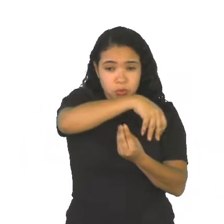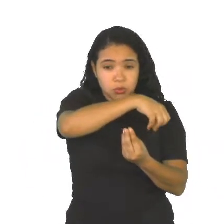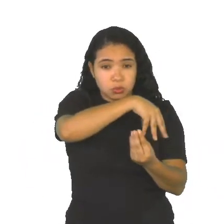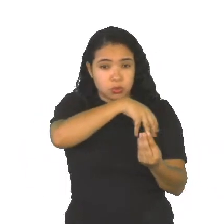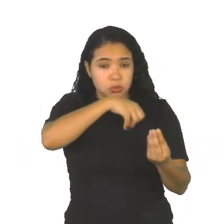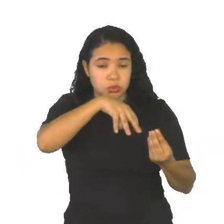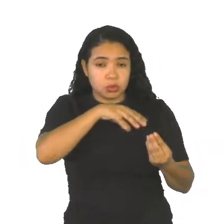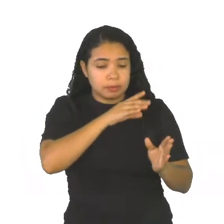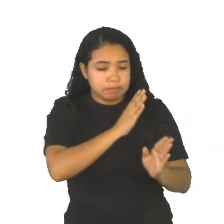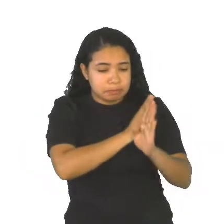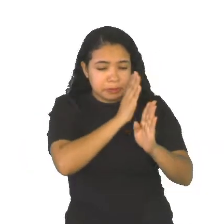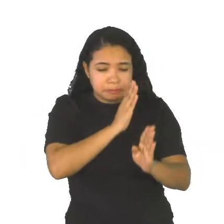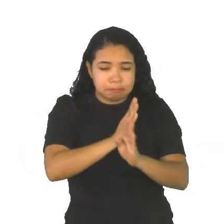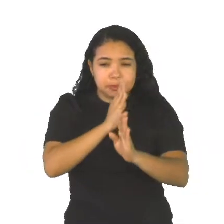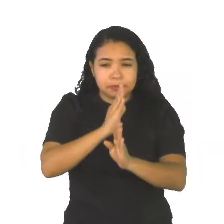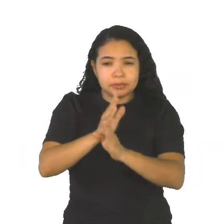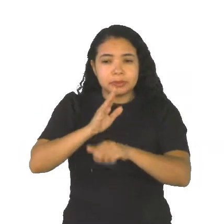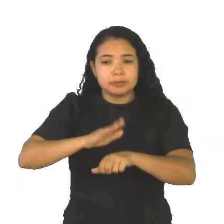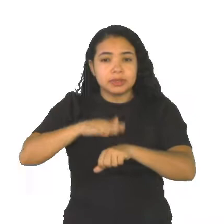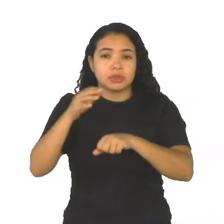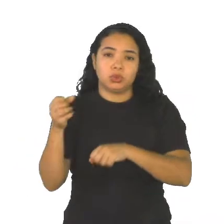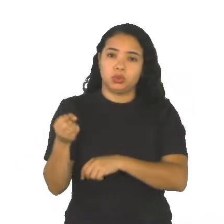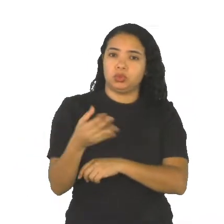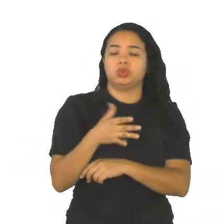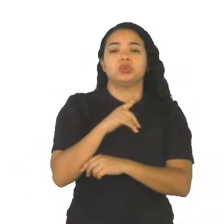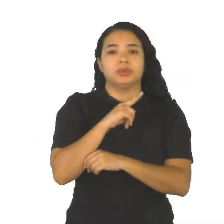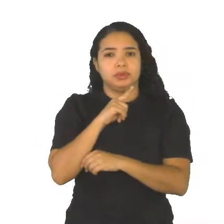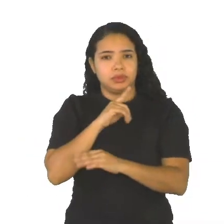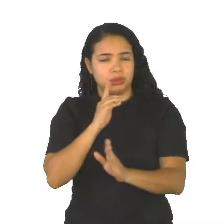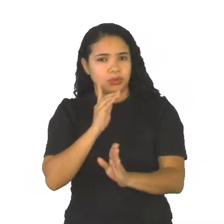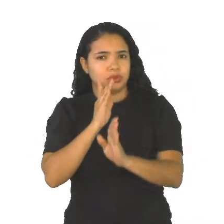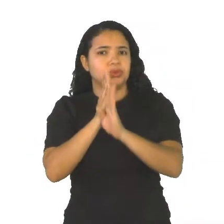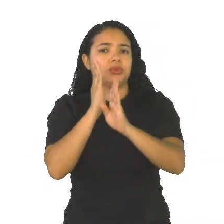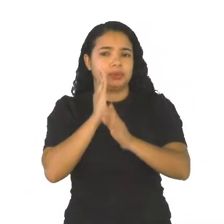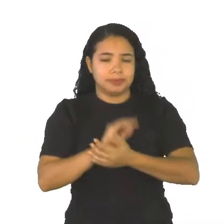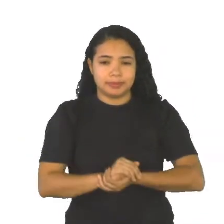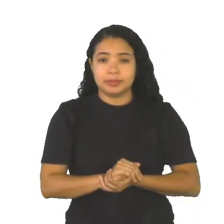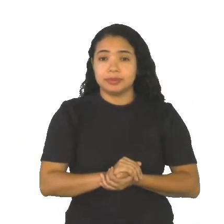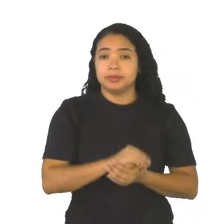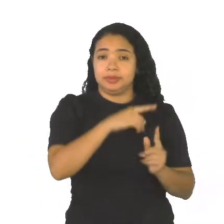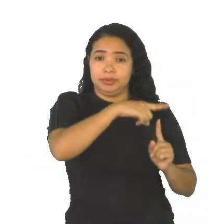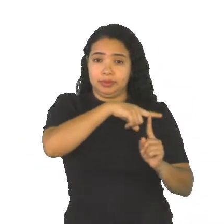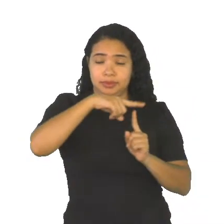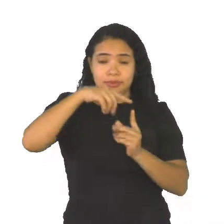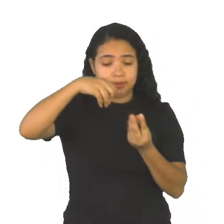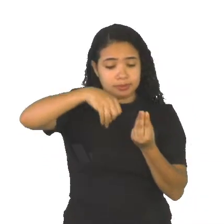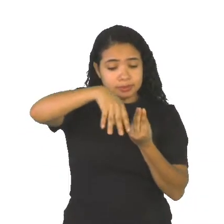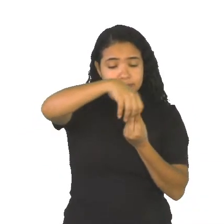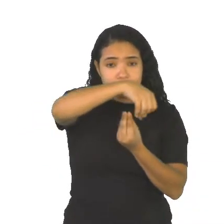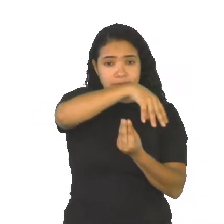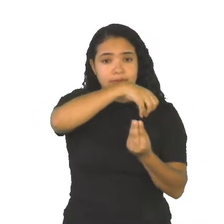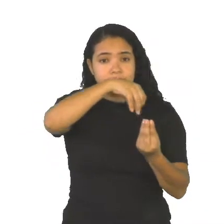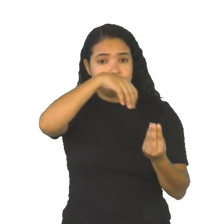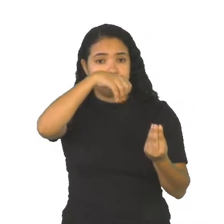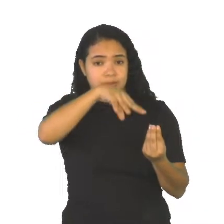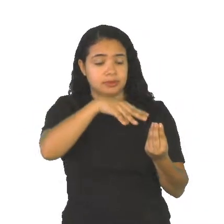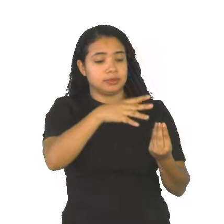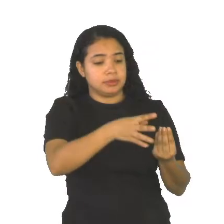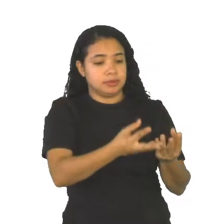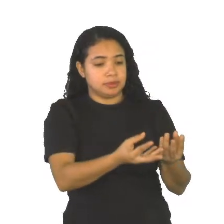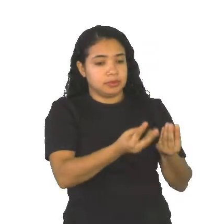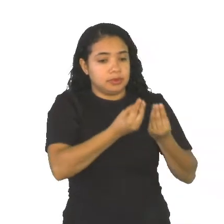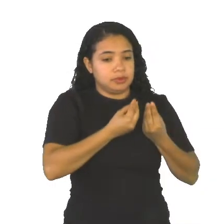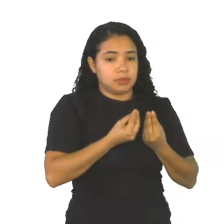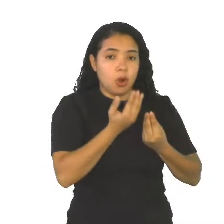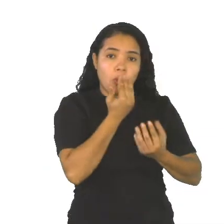estar descobrindo cada vez coisas mais novas, né? Muitas espécies de fungos são importantes para a nossa alimentação, saúde e